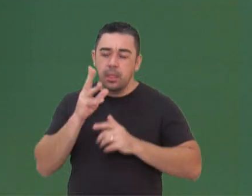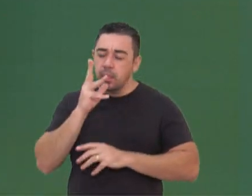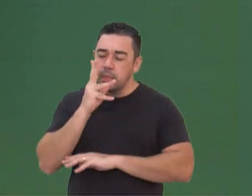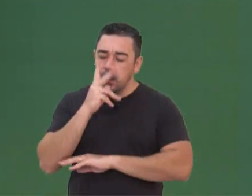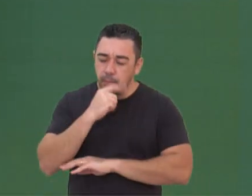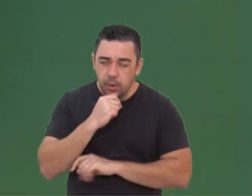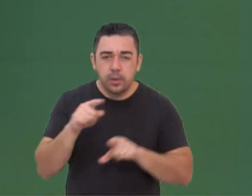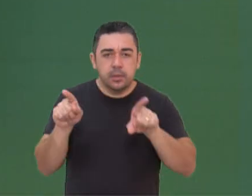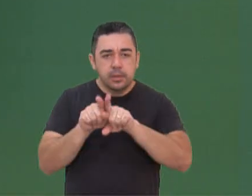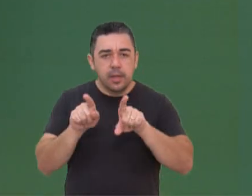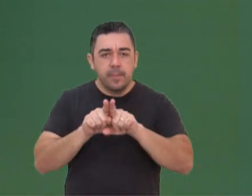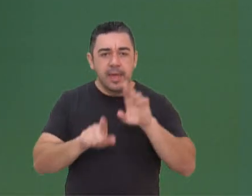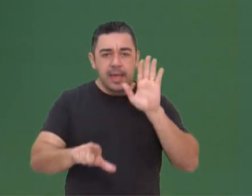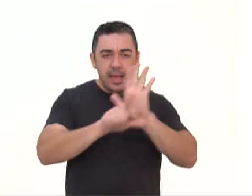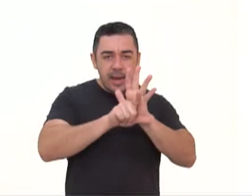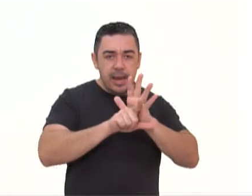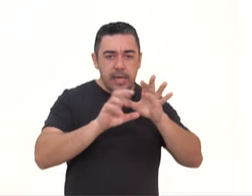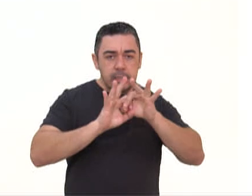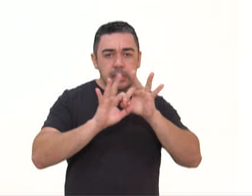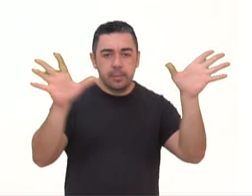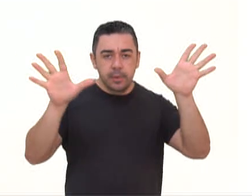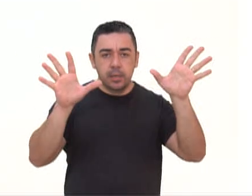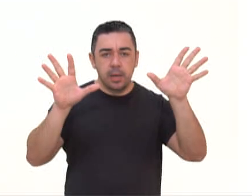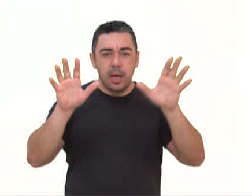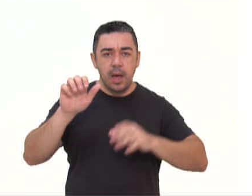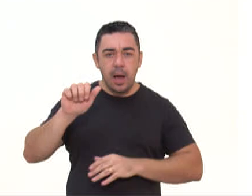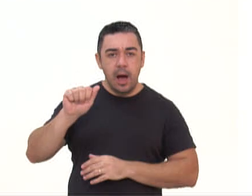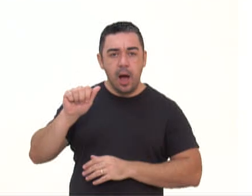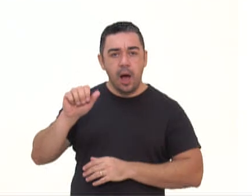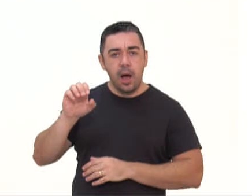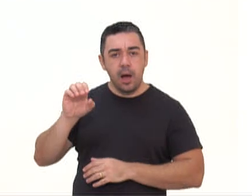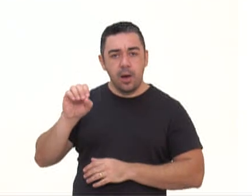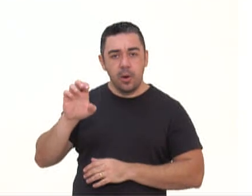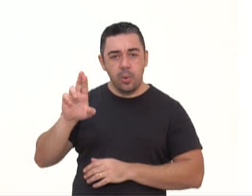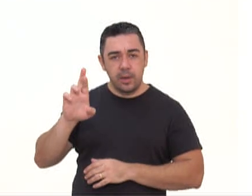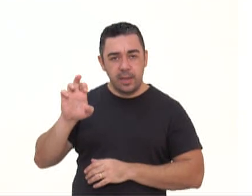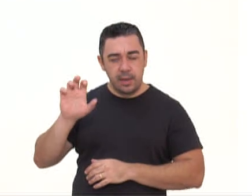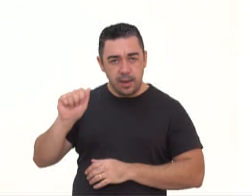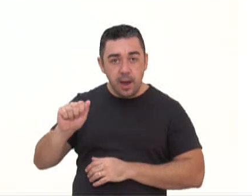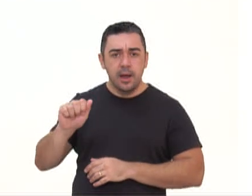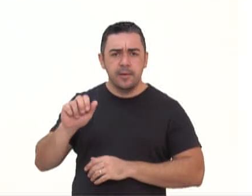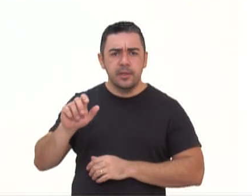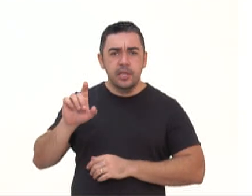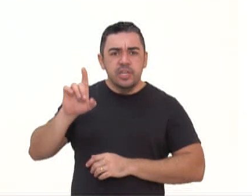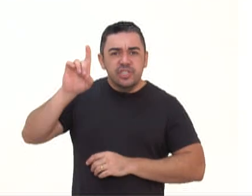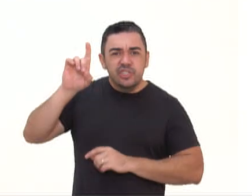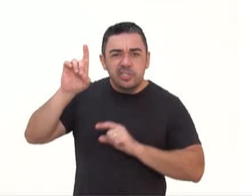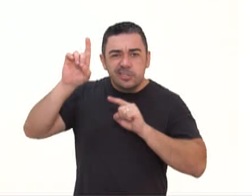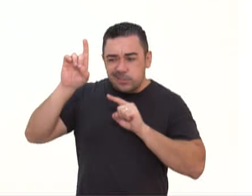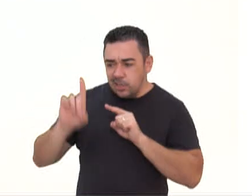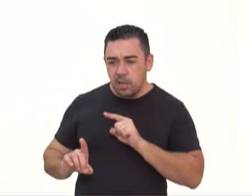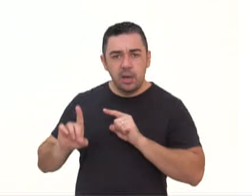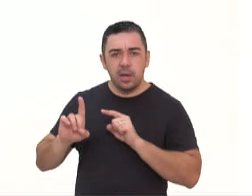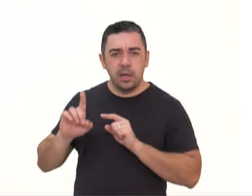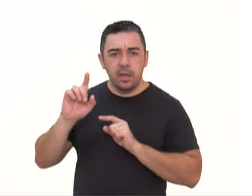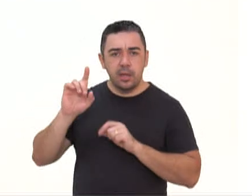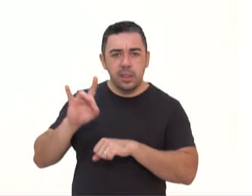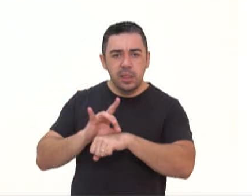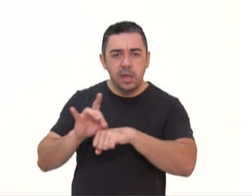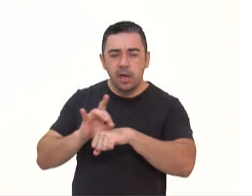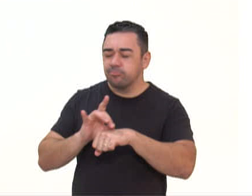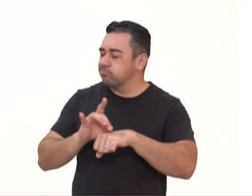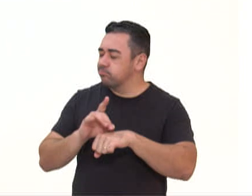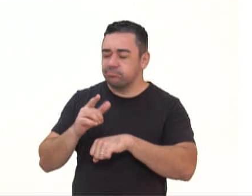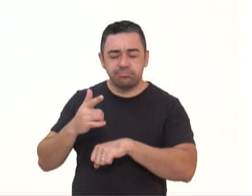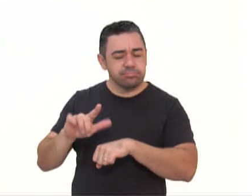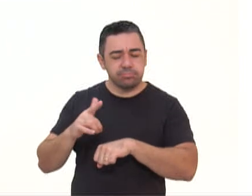que acabou com a escravidão no Brasil, não garantiu todos os direitos civis da população. Dessa população que